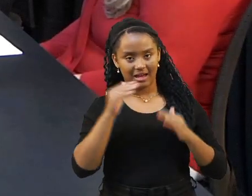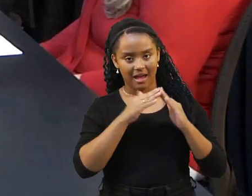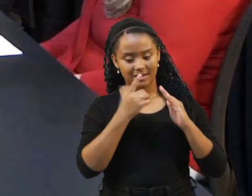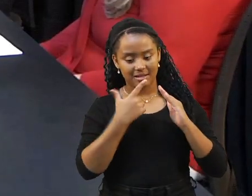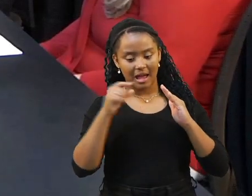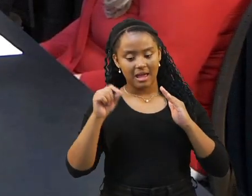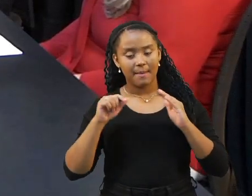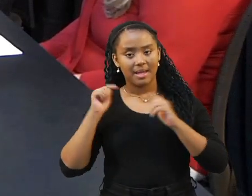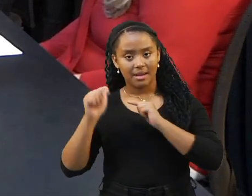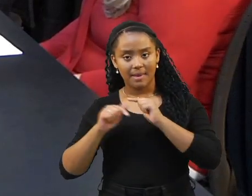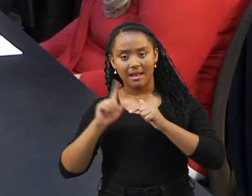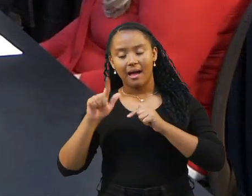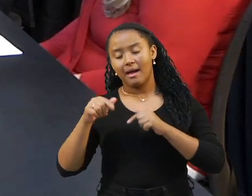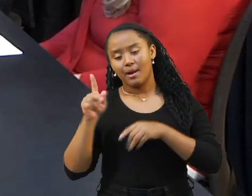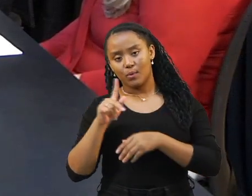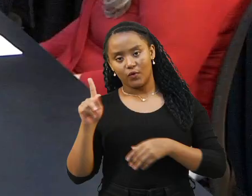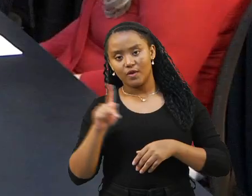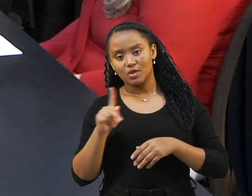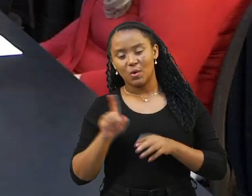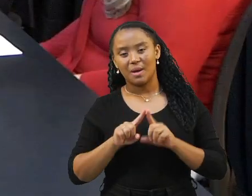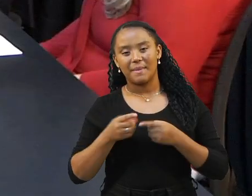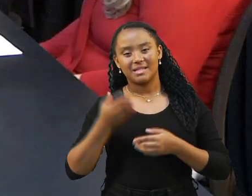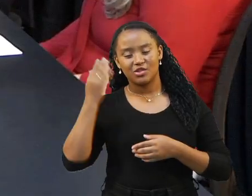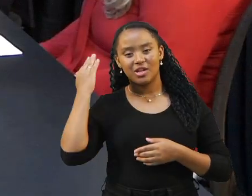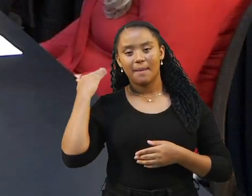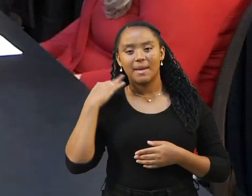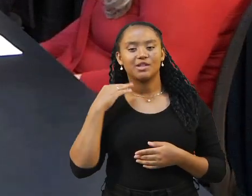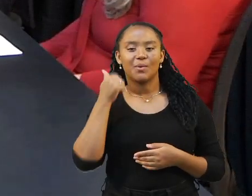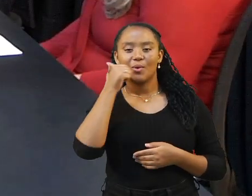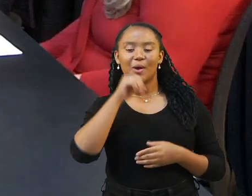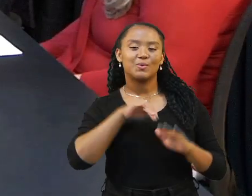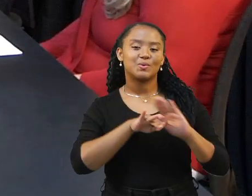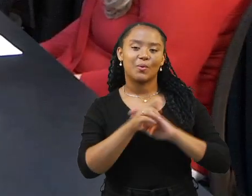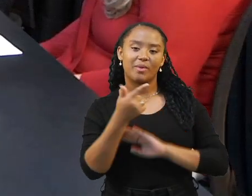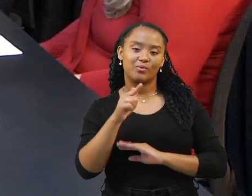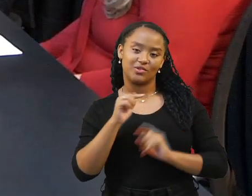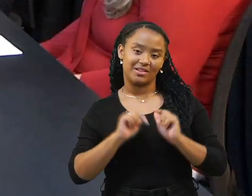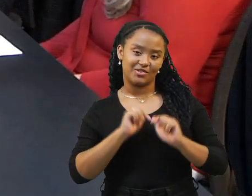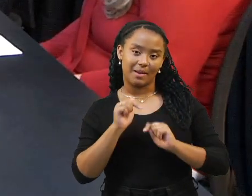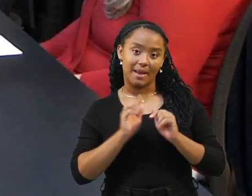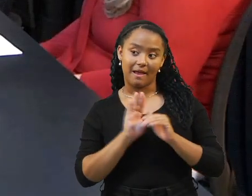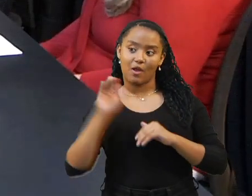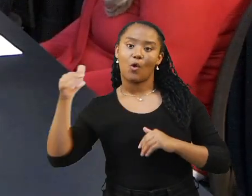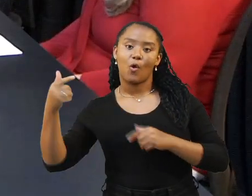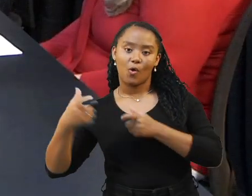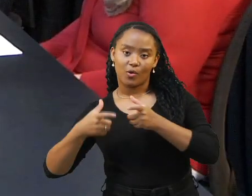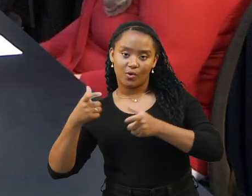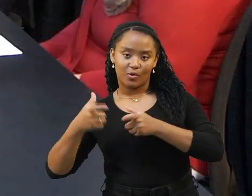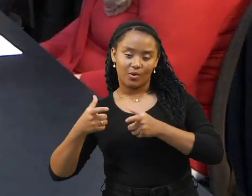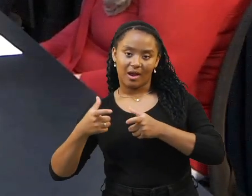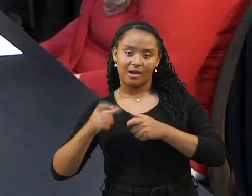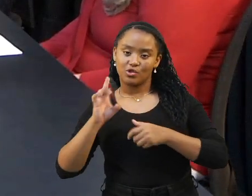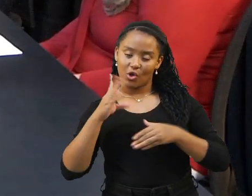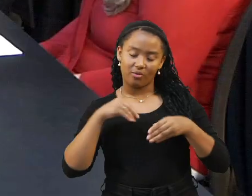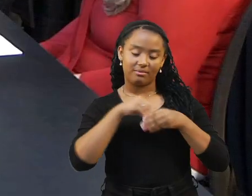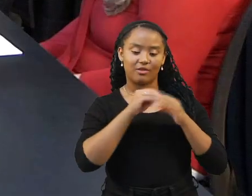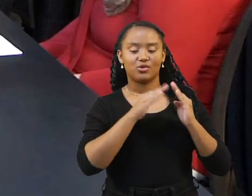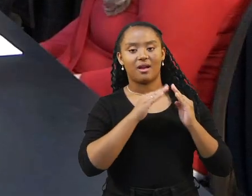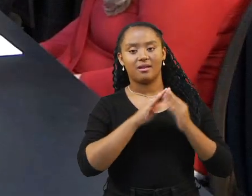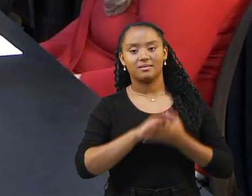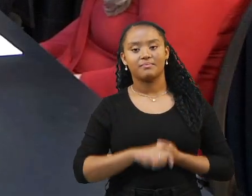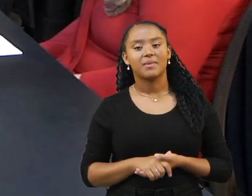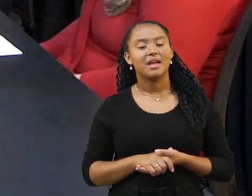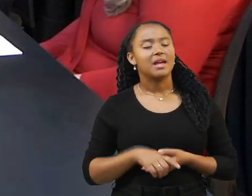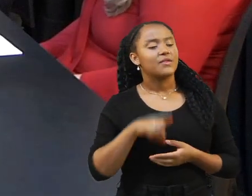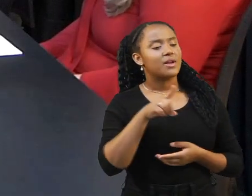sua relação com, indireta, mas com a educação, morava ali de frente O CESU, que é o Centro Estudantil Secundarista